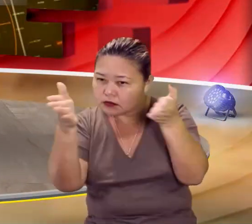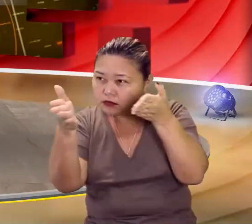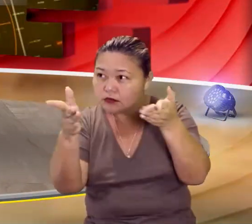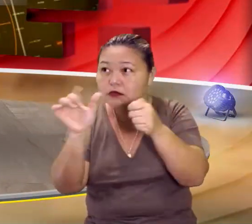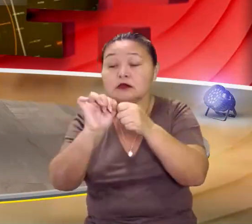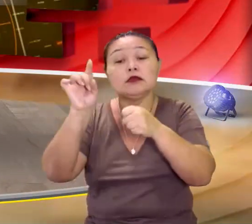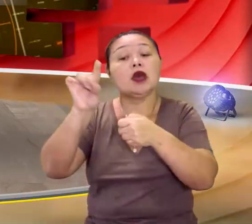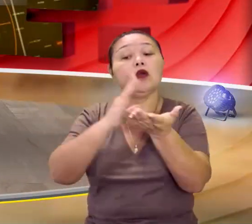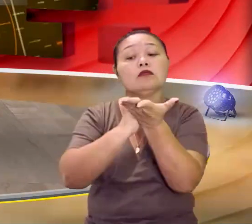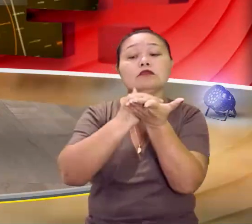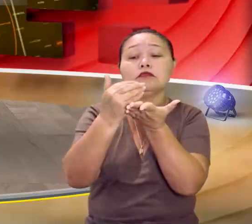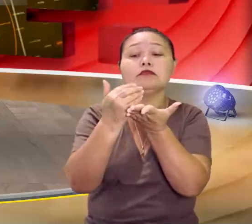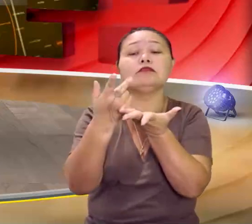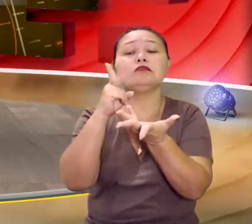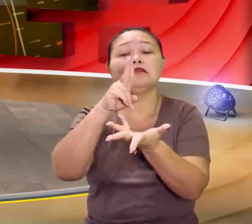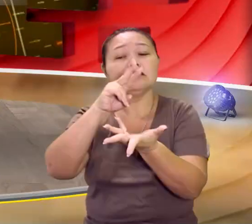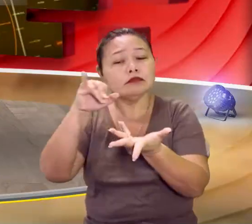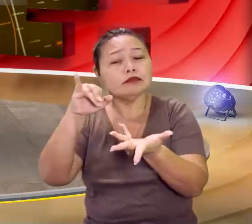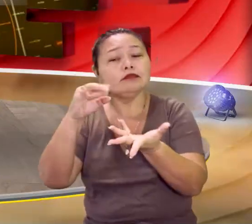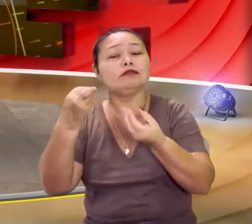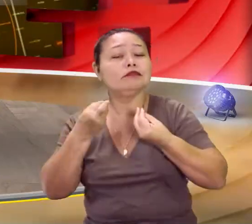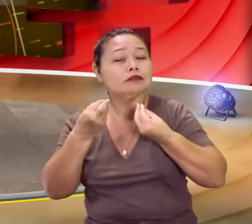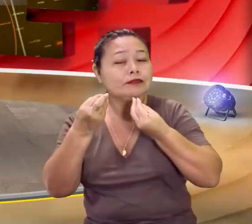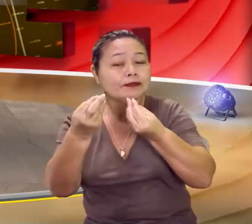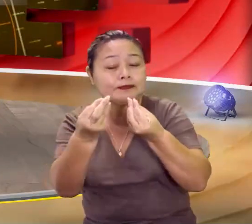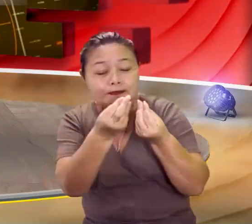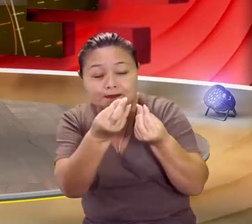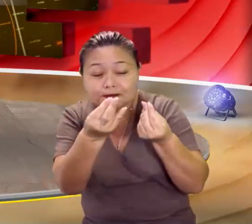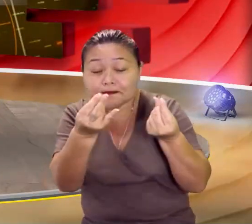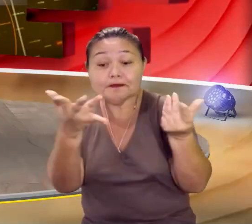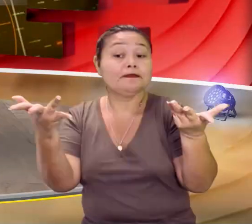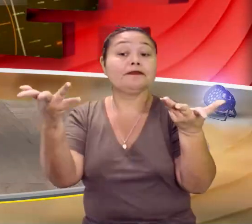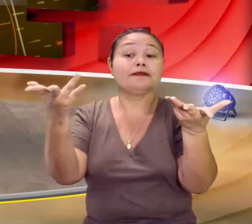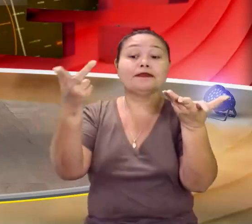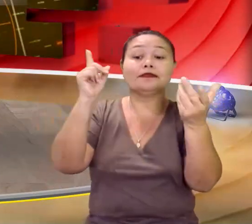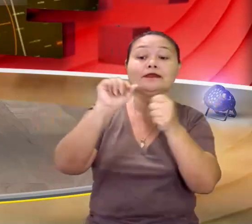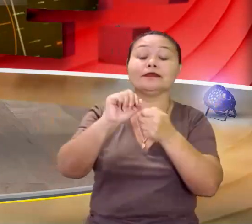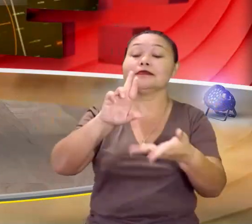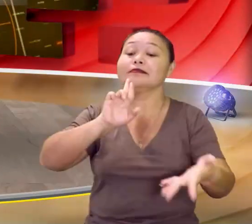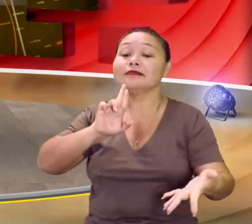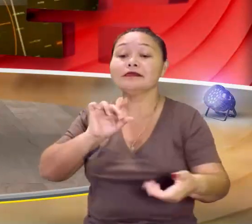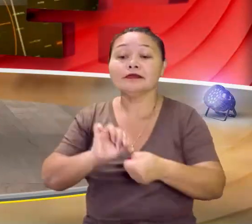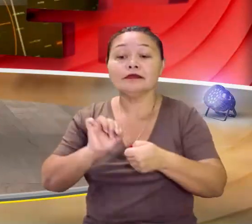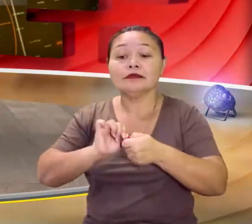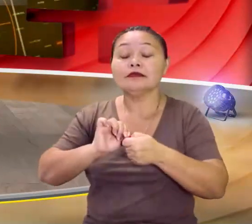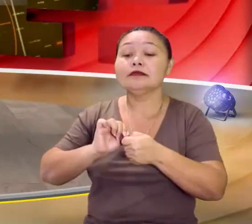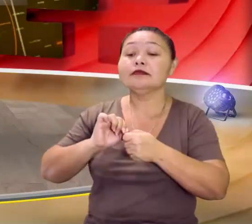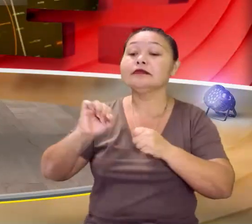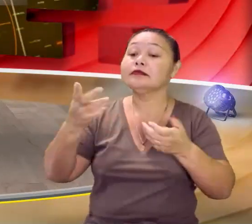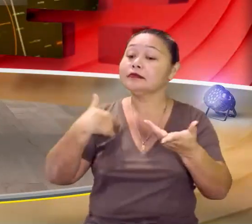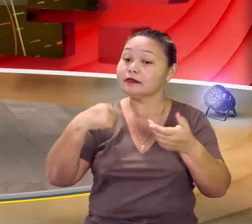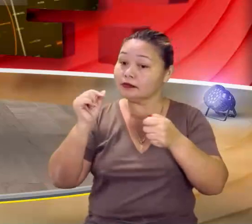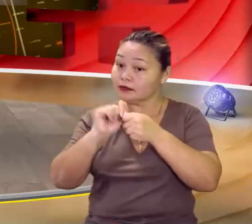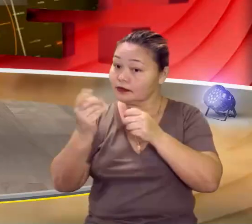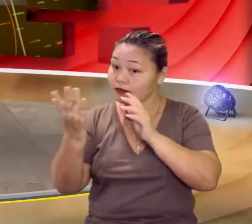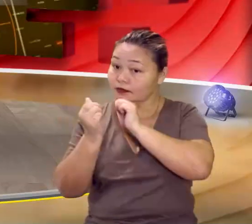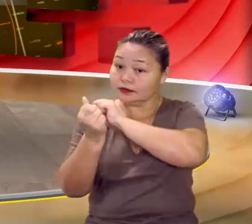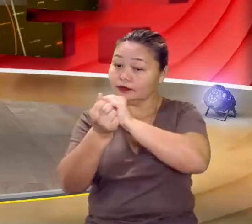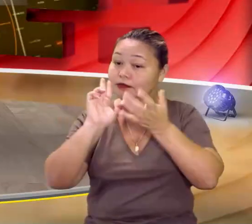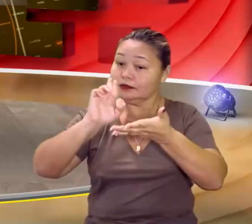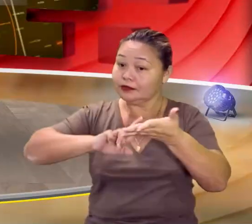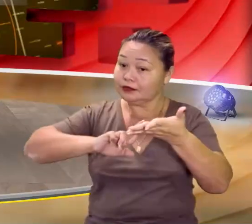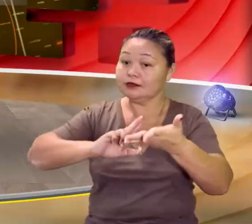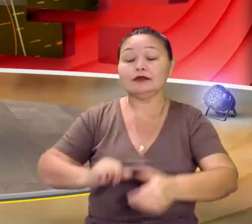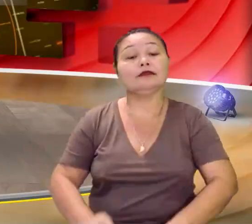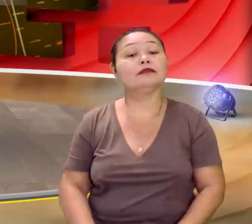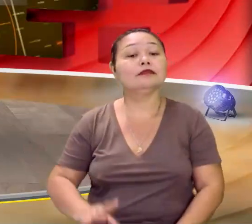A interseção vai te dar o tchan da questão, tá bom? Olha lá então no slide, vamos construir junto essa solução, olha